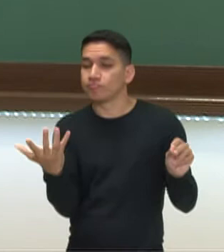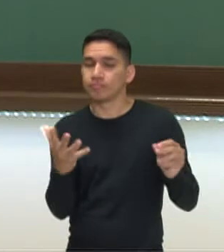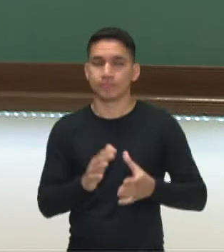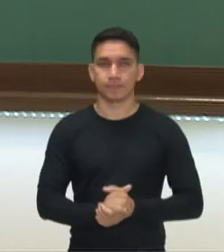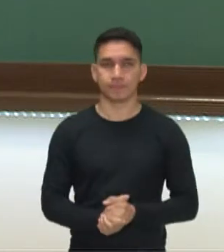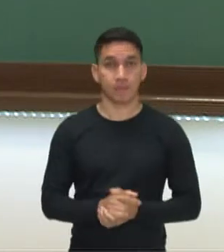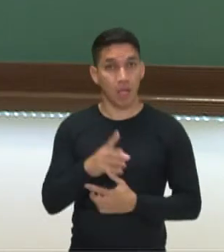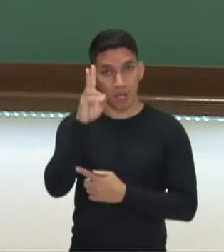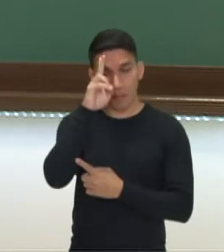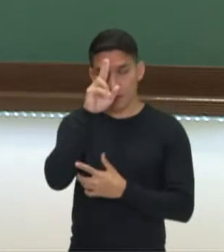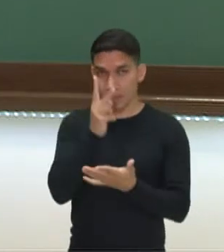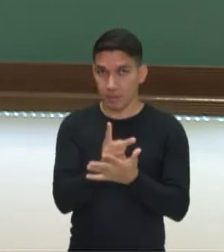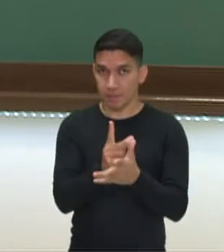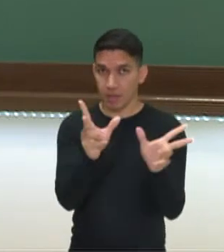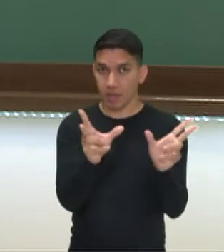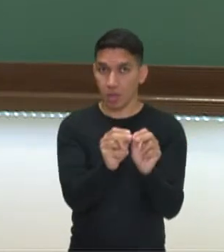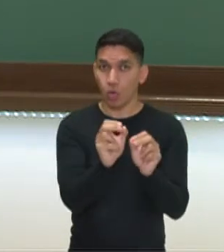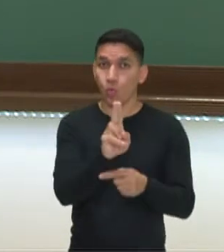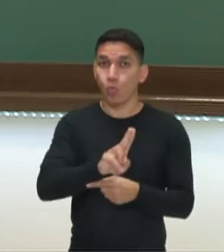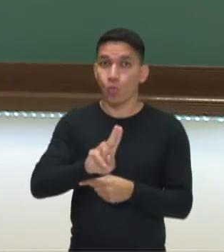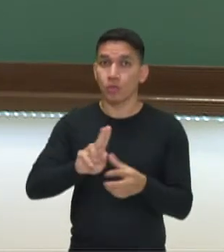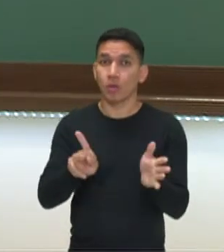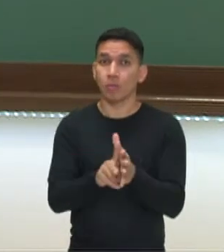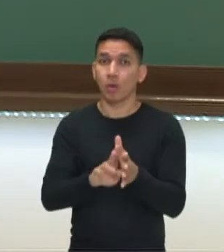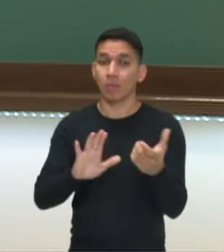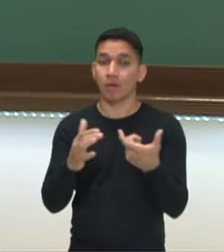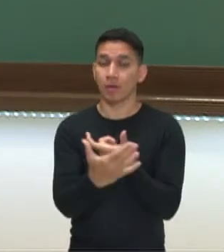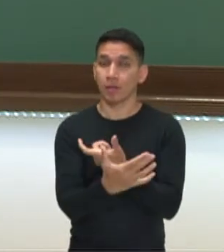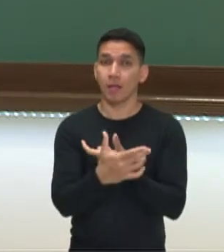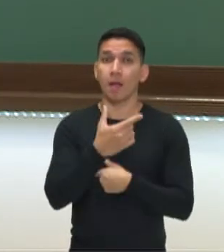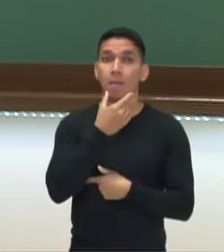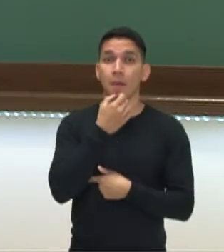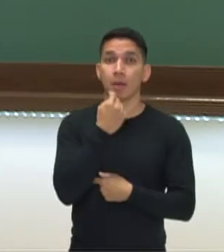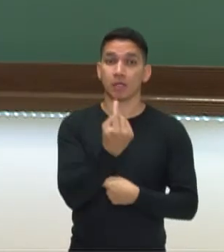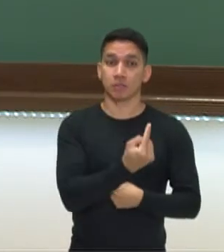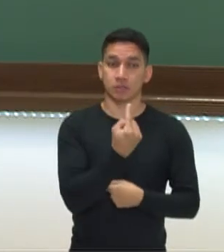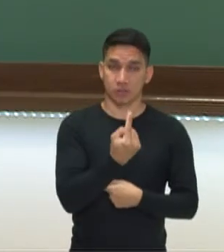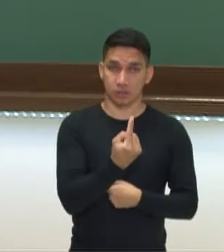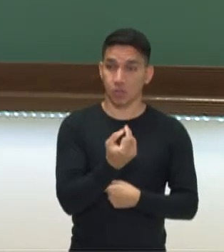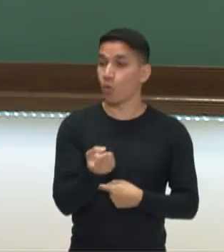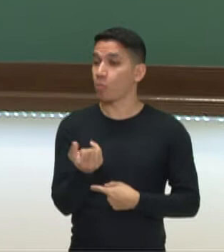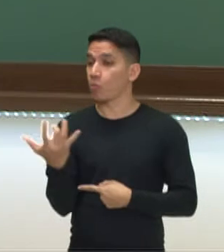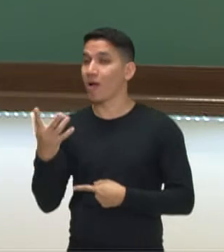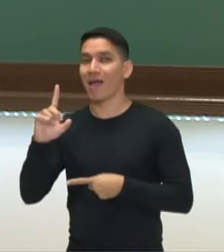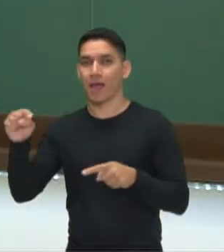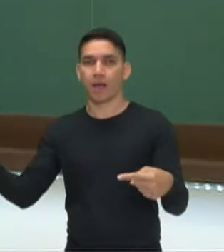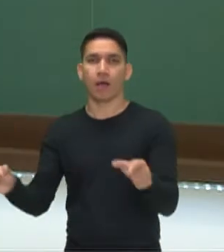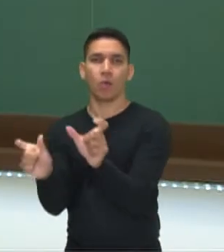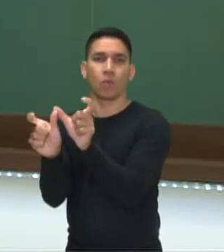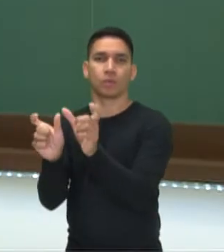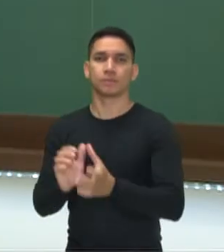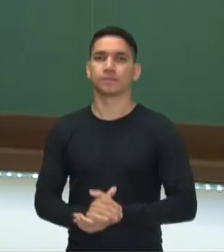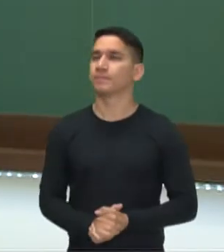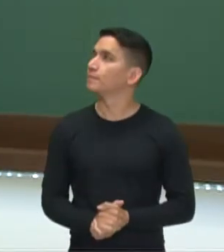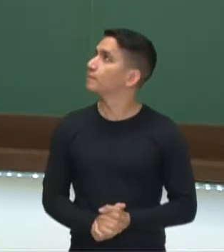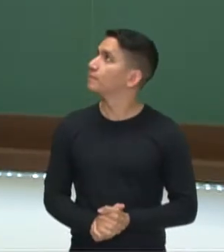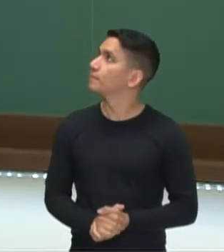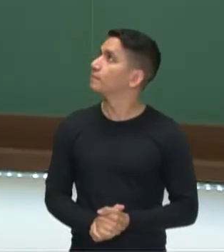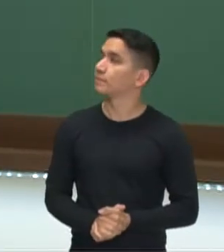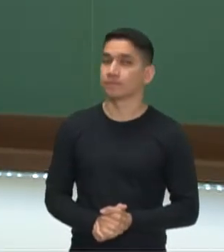lembrando que a contração ela sempre vai ocorrer com termos masculinos no singular. No plural é a combinação. Ó, del